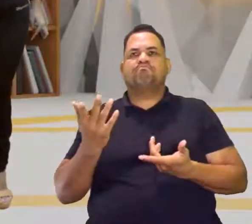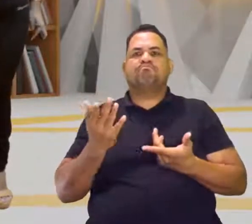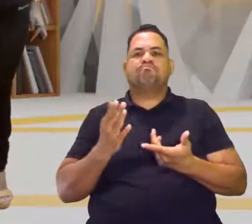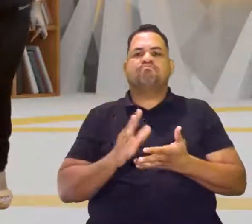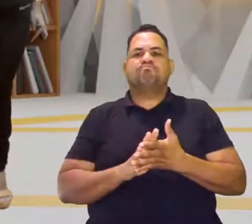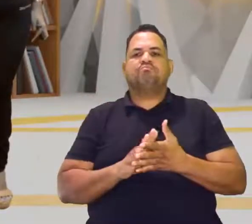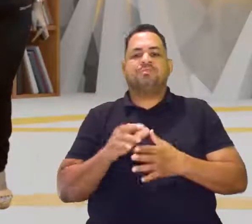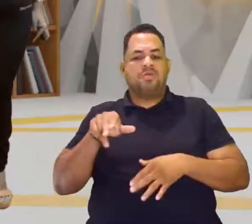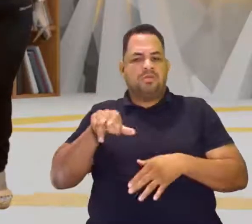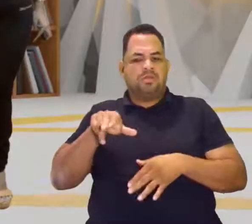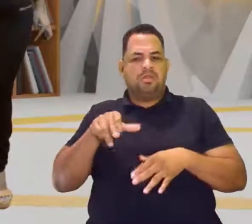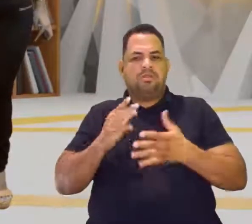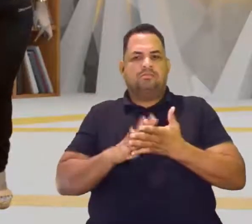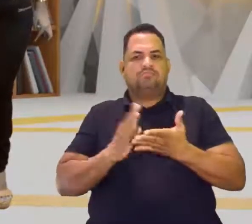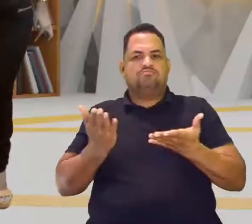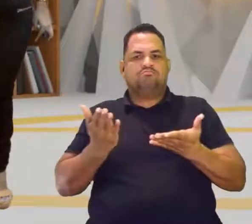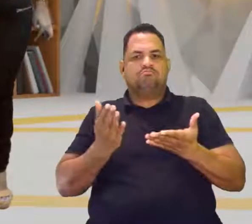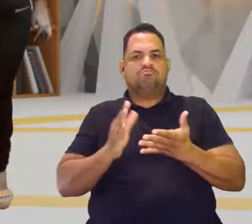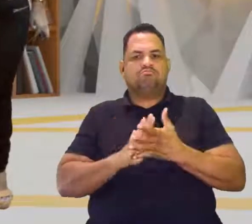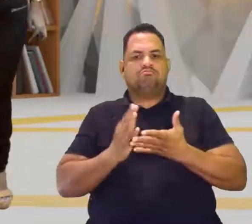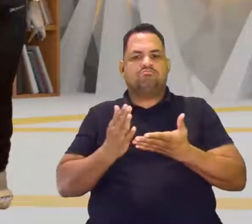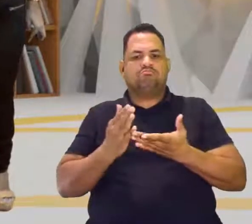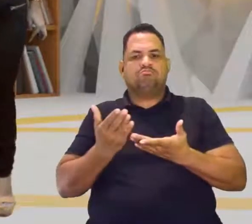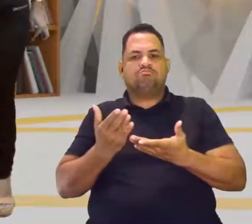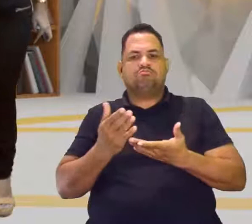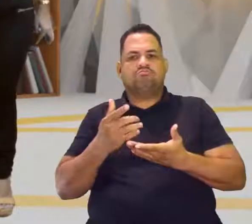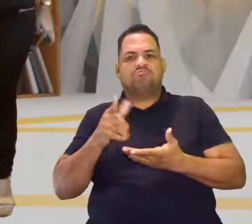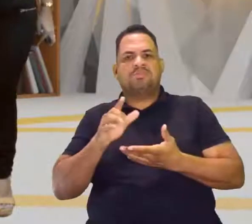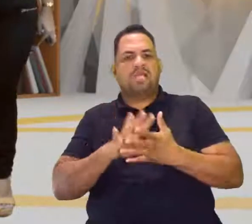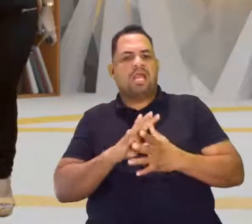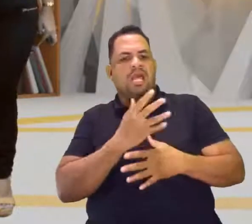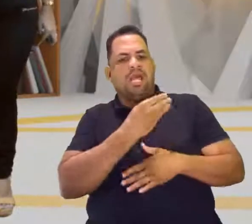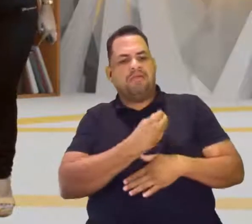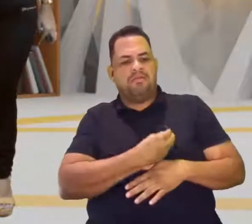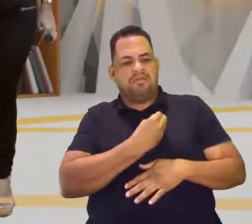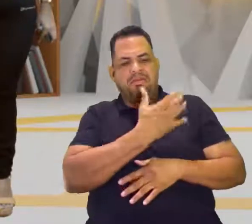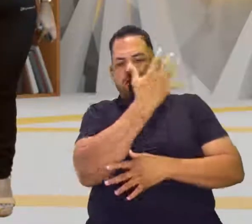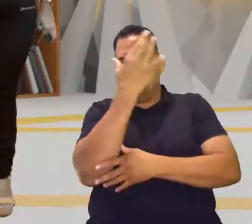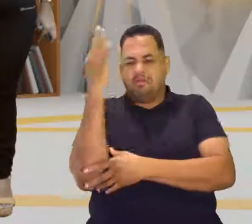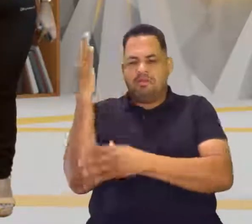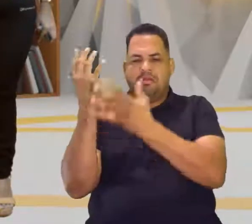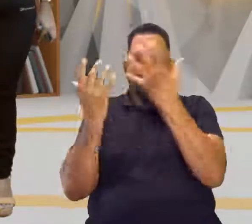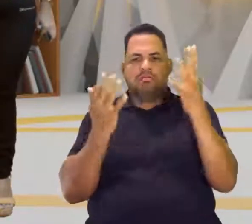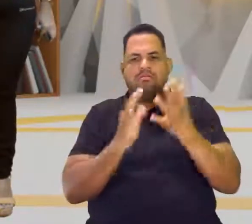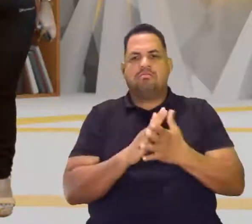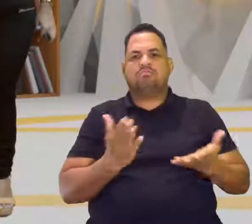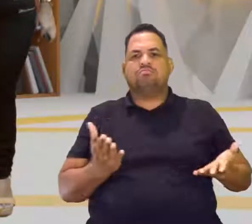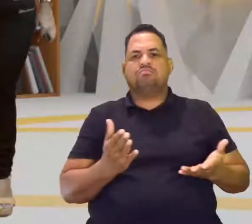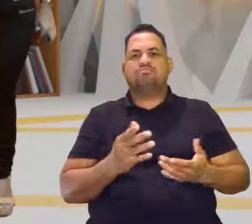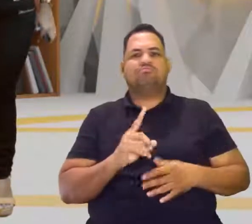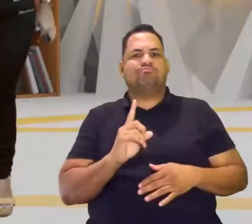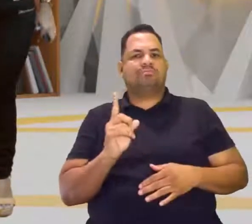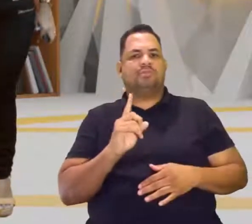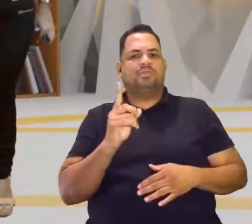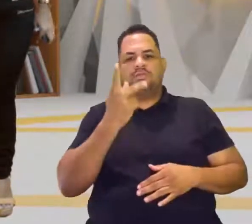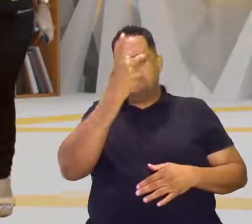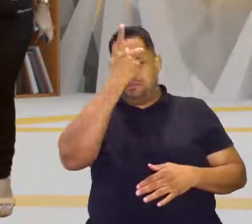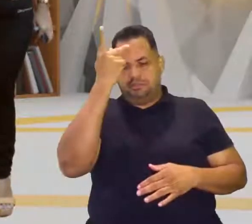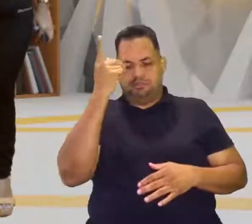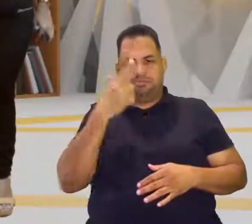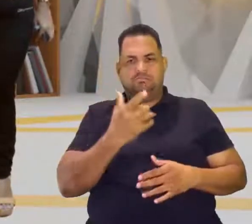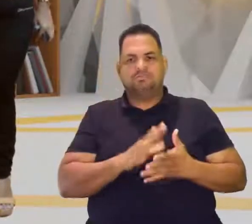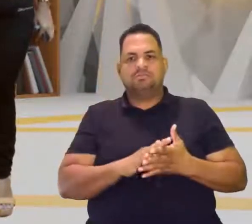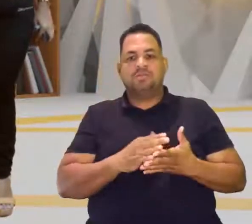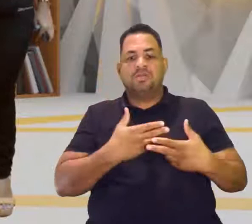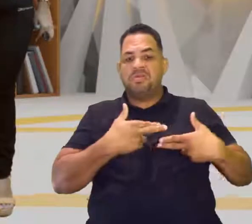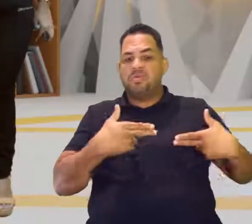era igual a eles eram considerados civilizados selvagens que não eram nem pessoas